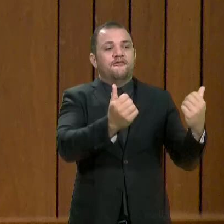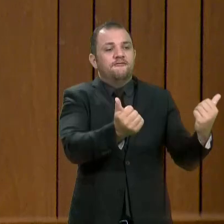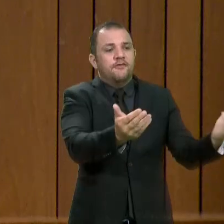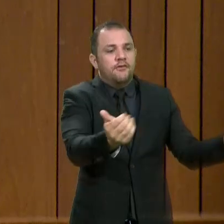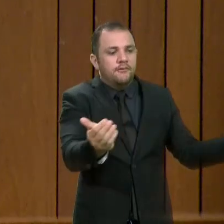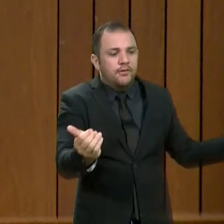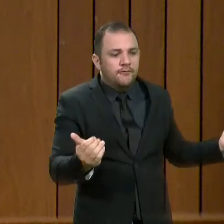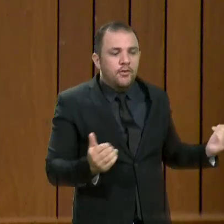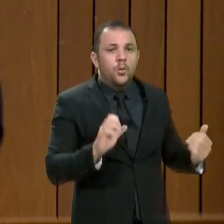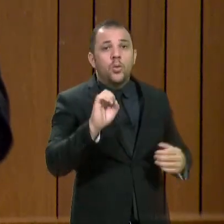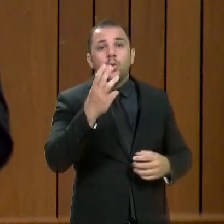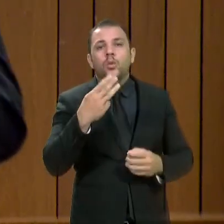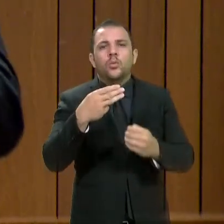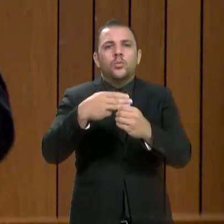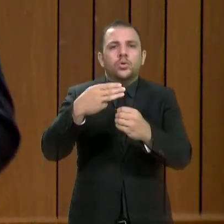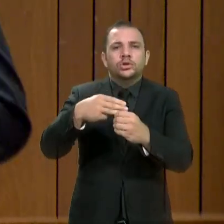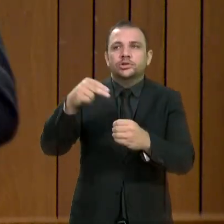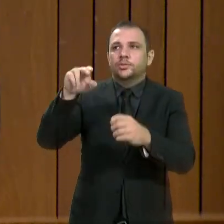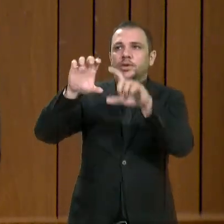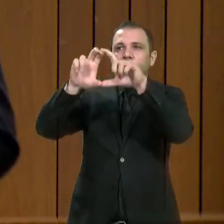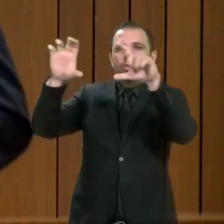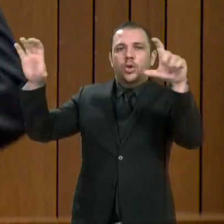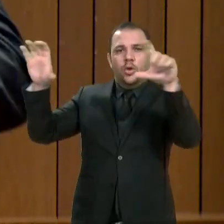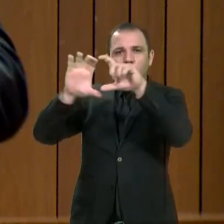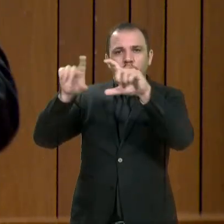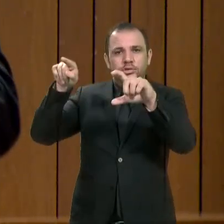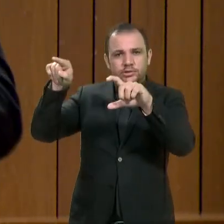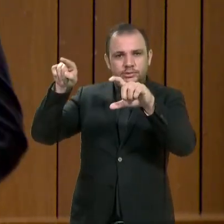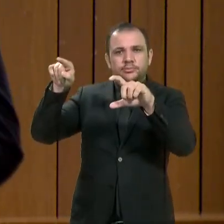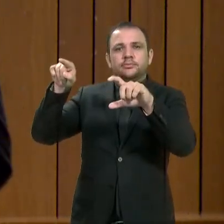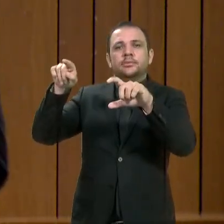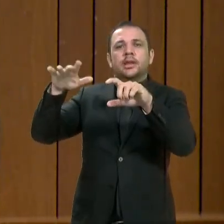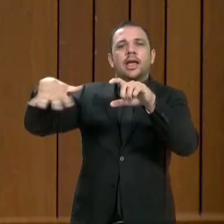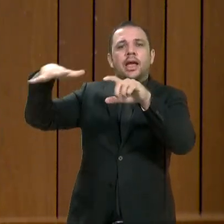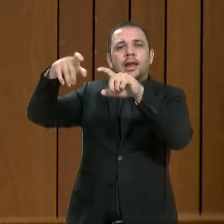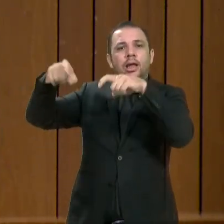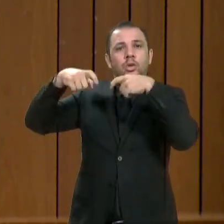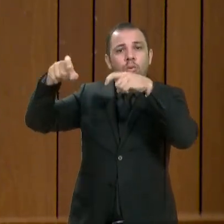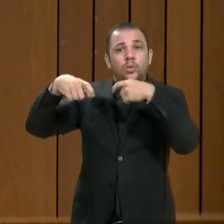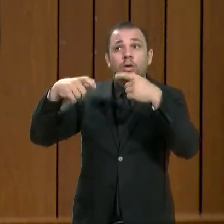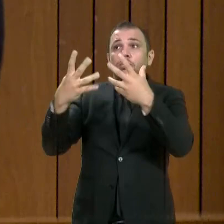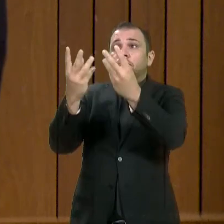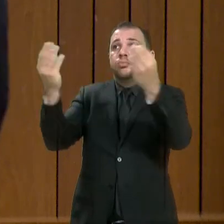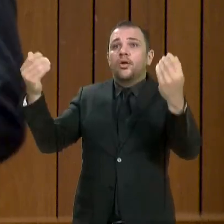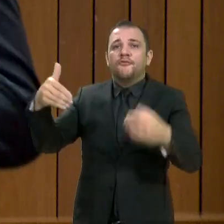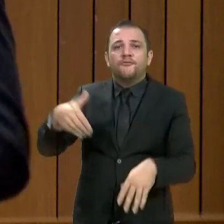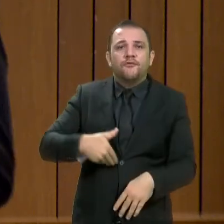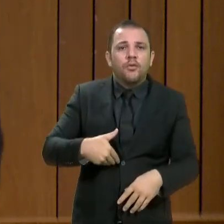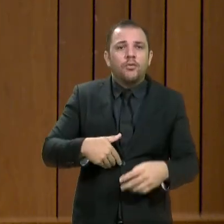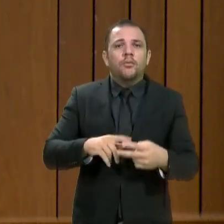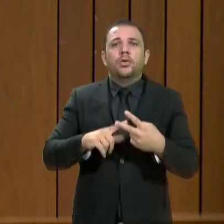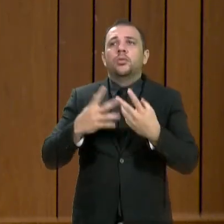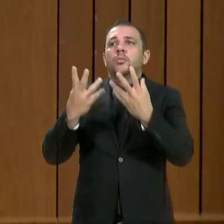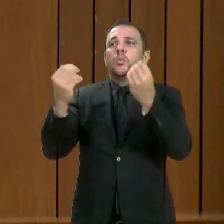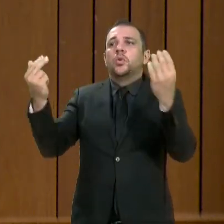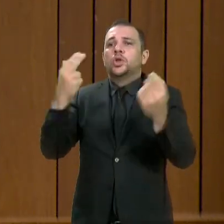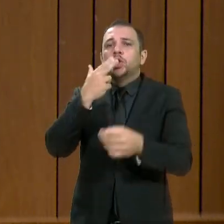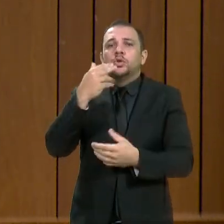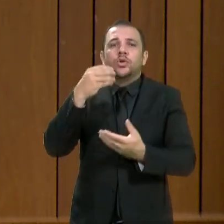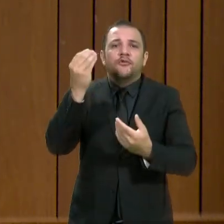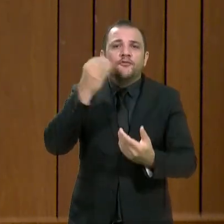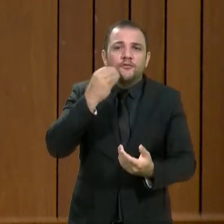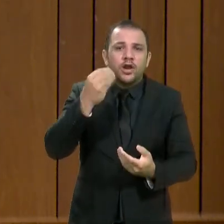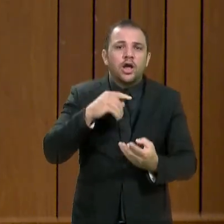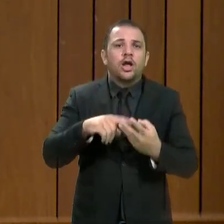dos municípios do norte, ainda campeia a fome, a desnutrição e os baixos índices. Também não podemos cair no